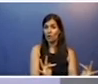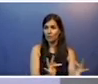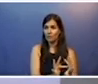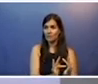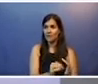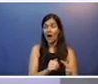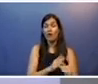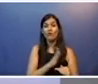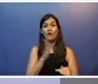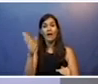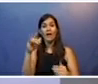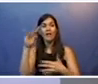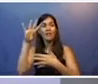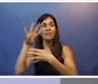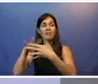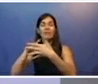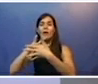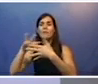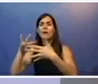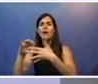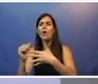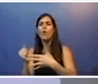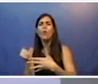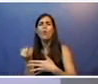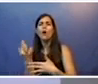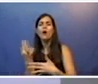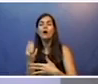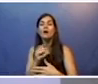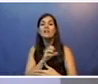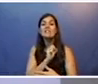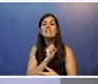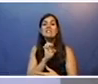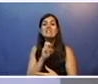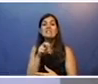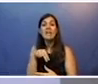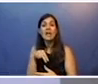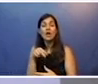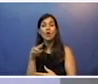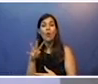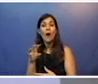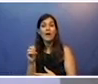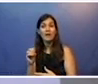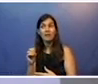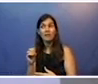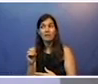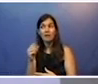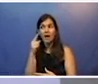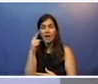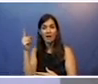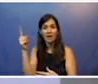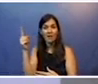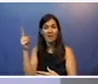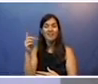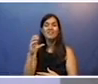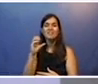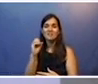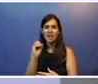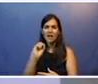lá na tabela quanto que vale seno de 40. Vai dar esse valor aqui.